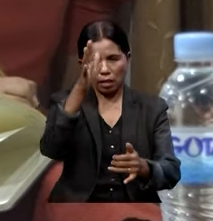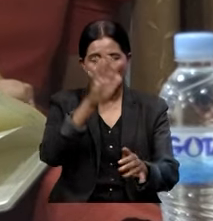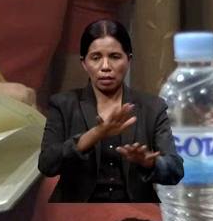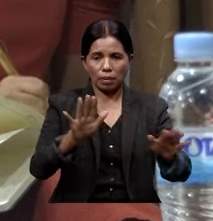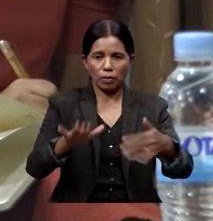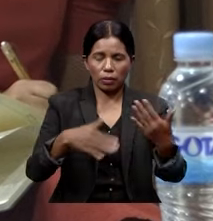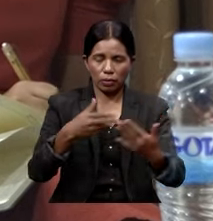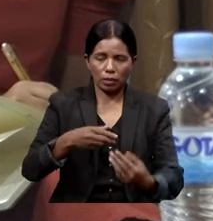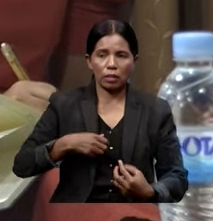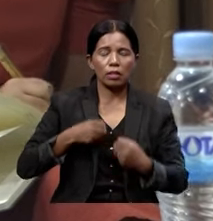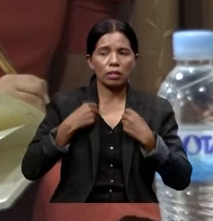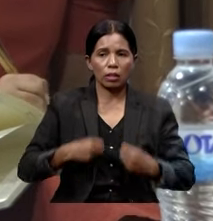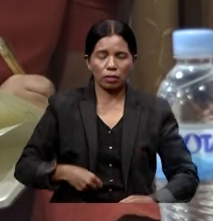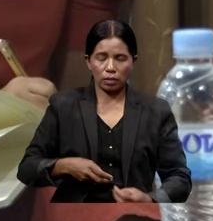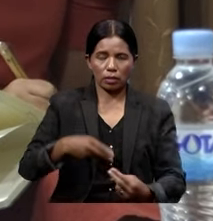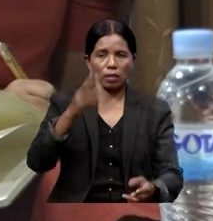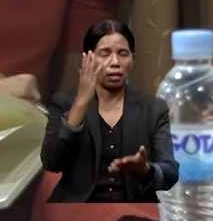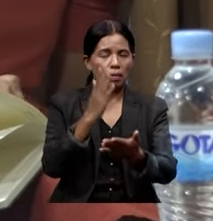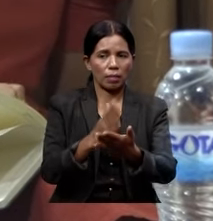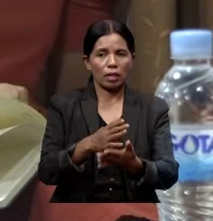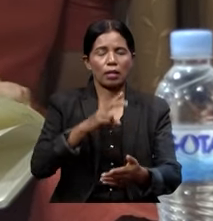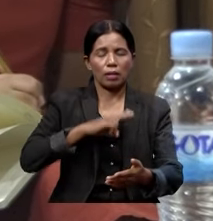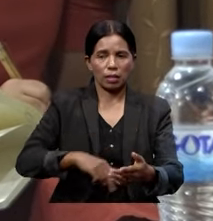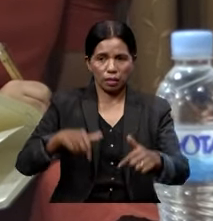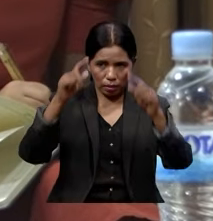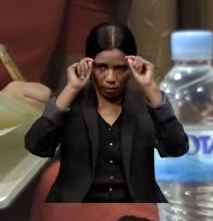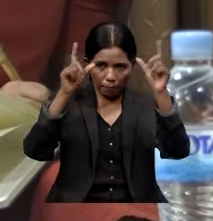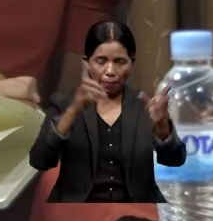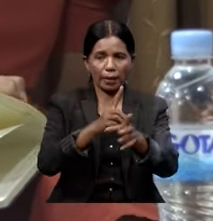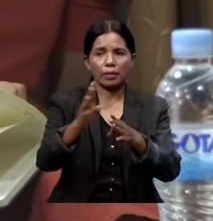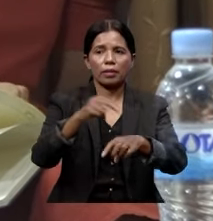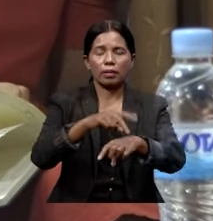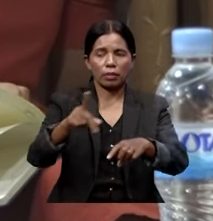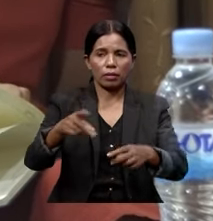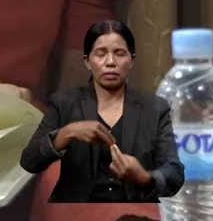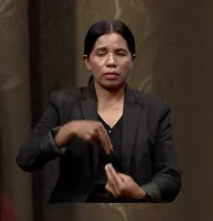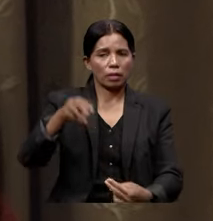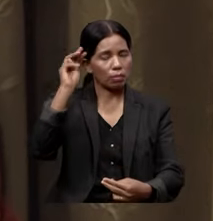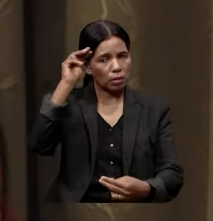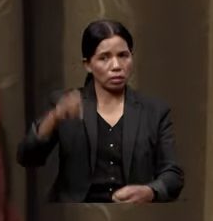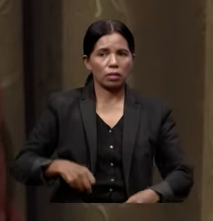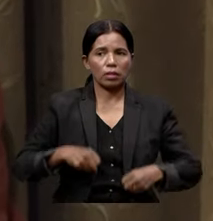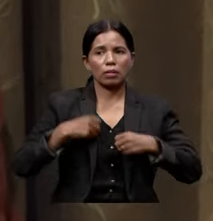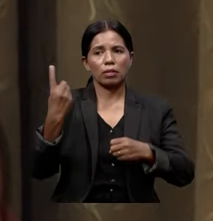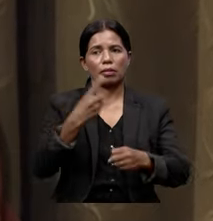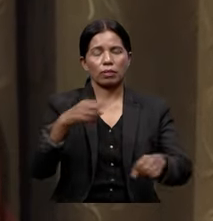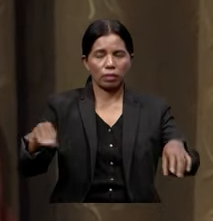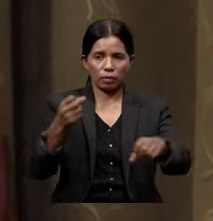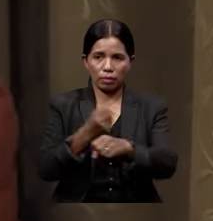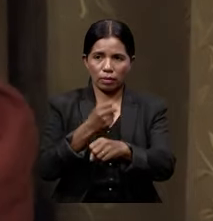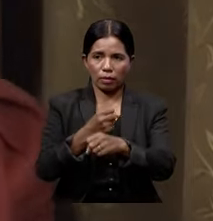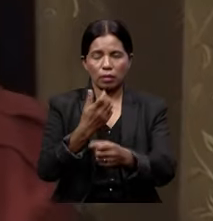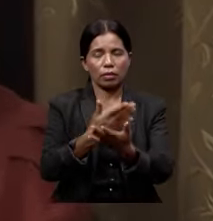nutrição atunune bele combate ma nutrição ni Timor-Leste. Tuir Diretora Nacional Nutrição do Ministério da Saúde na fatinga esforço ori